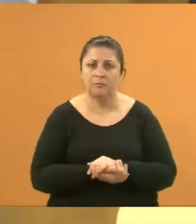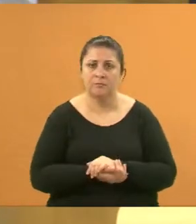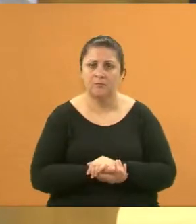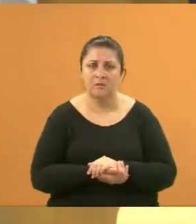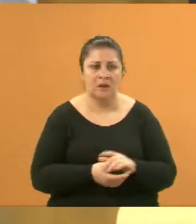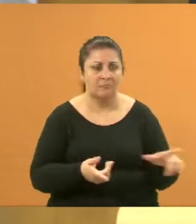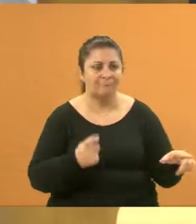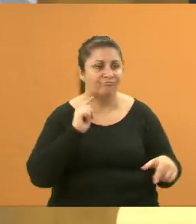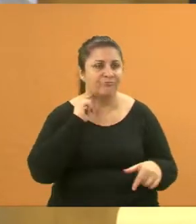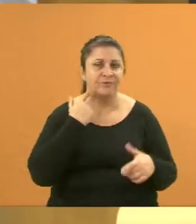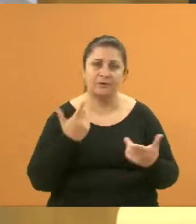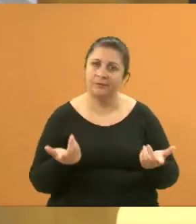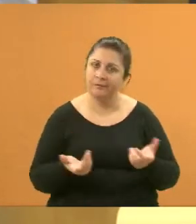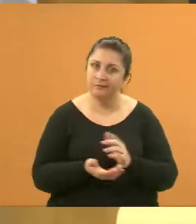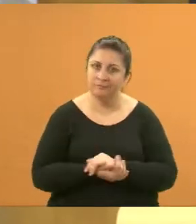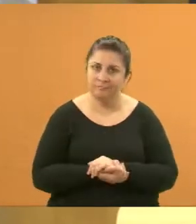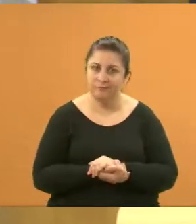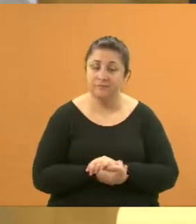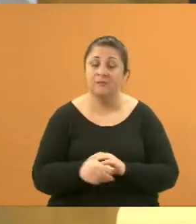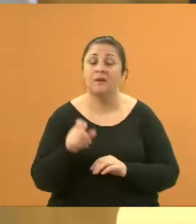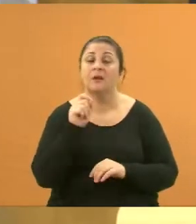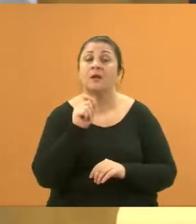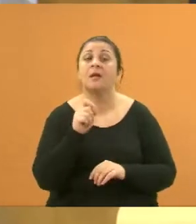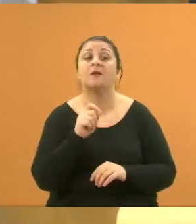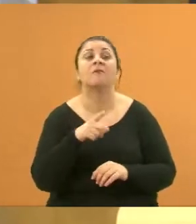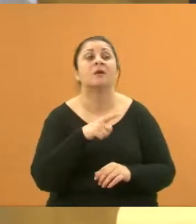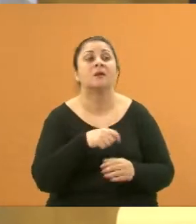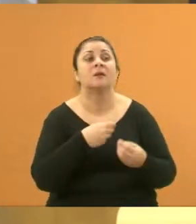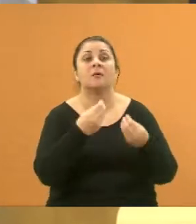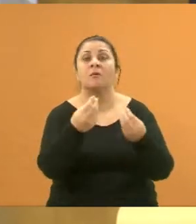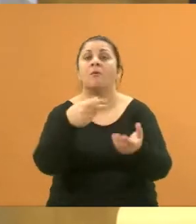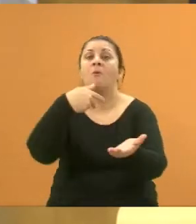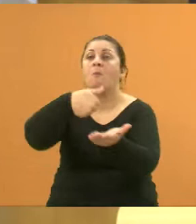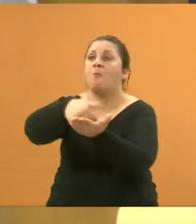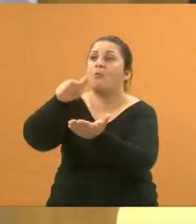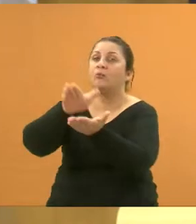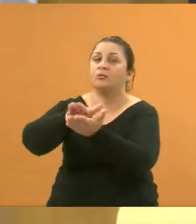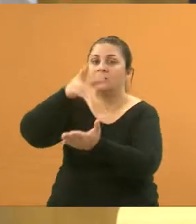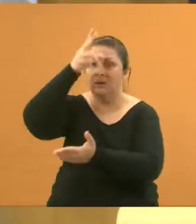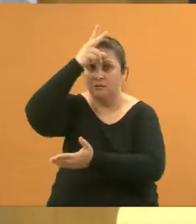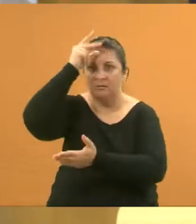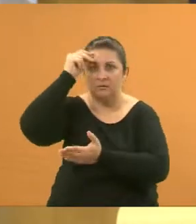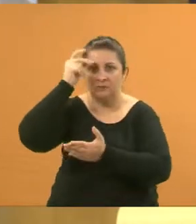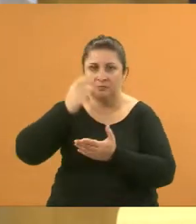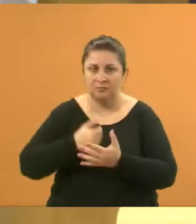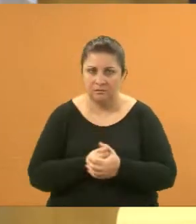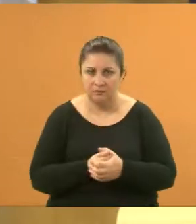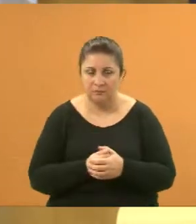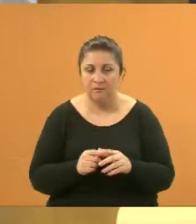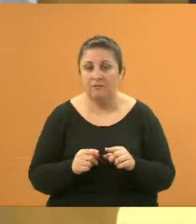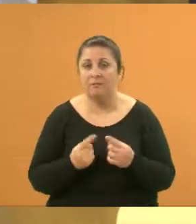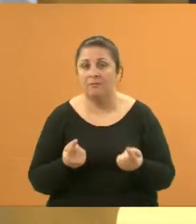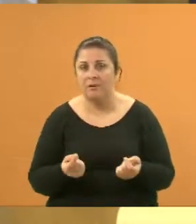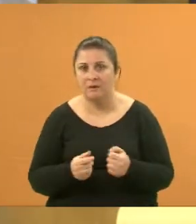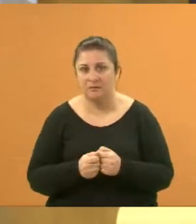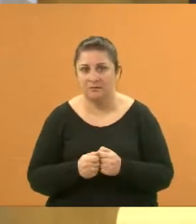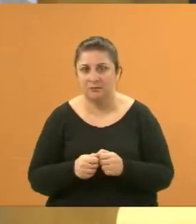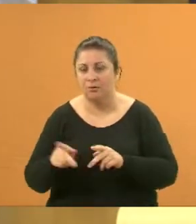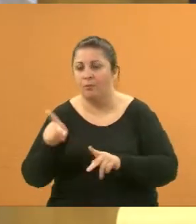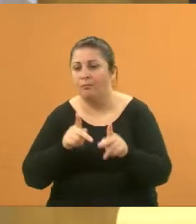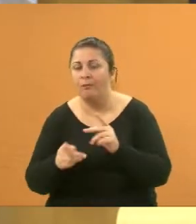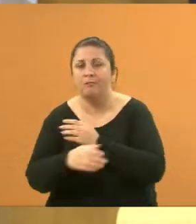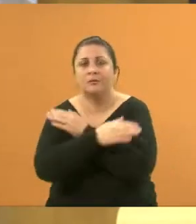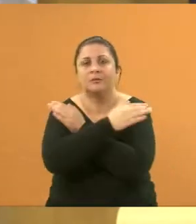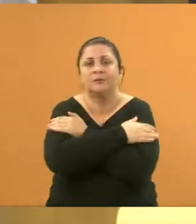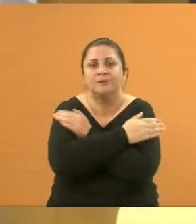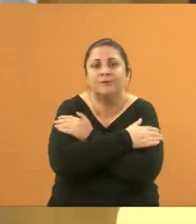está uma vergonha? Quem é que vai aplicar uma multa na prefeitura? Agora, o coitado, que está sem trabalho,